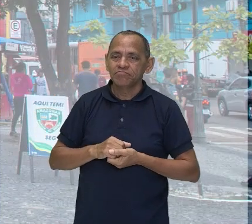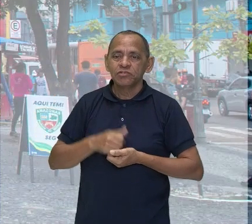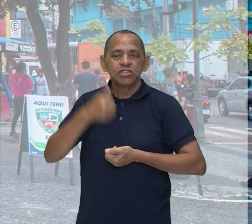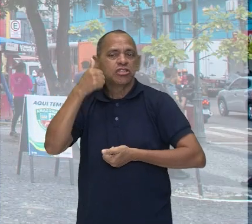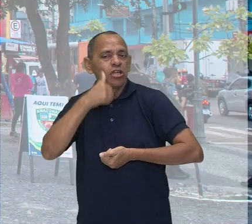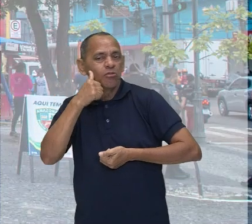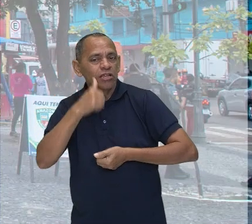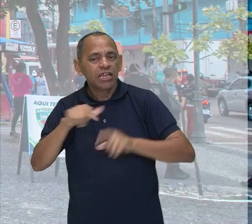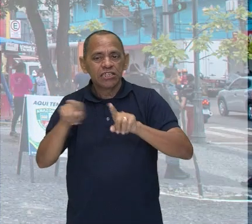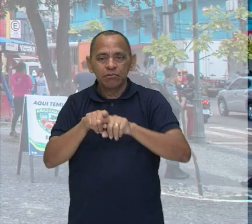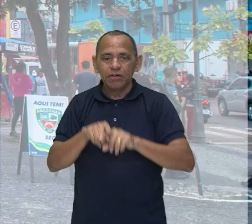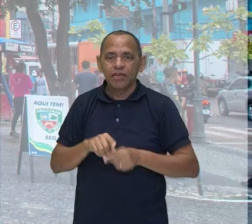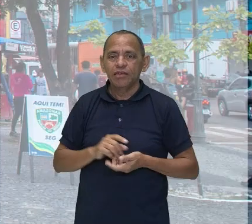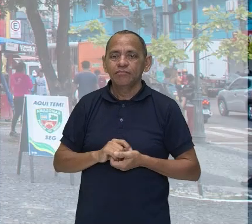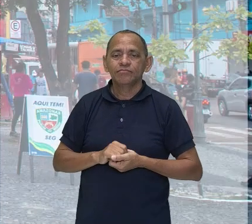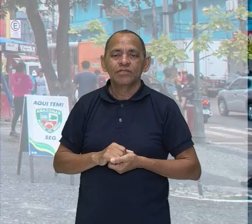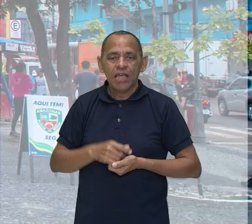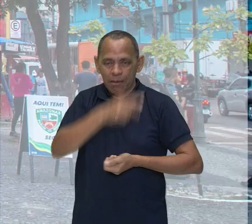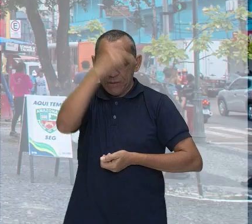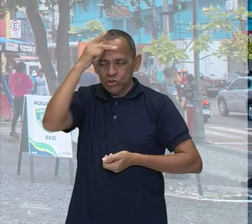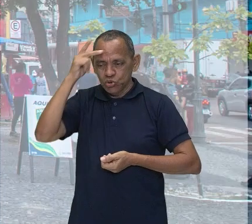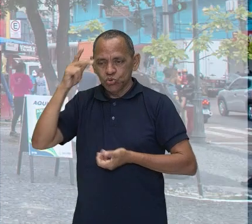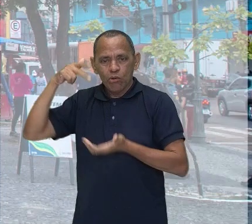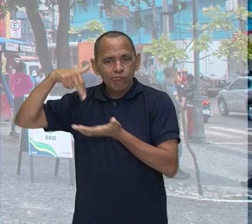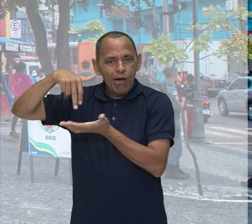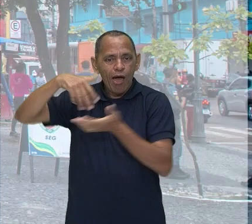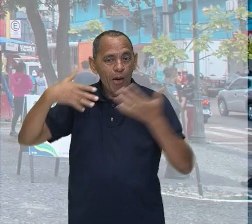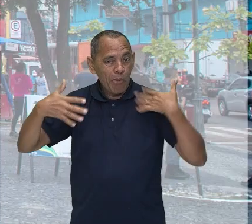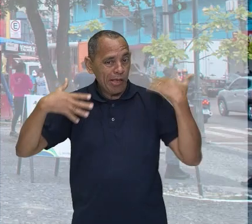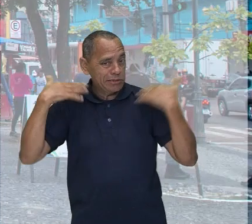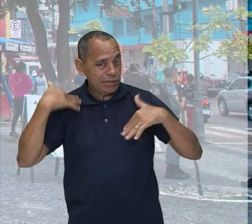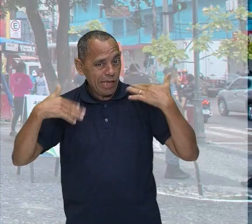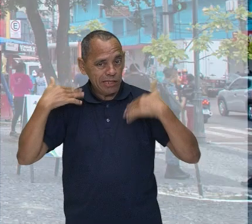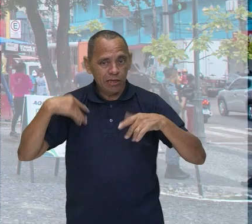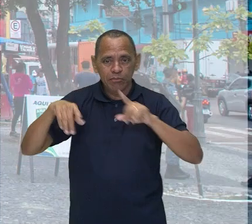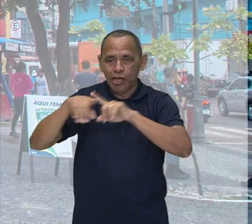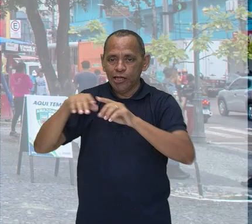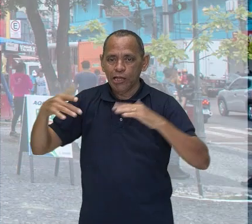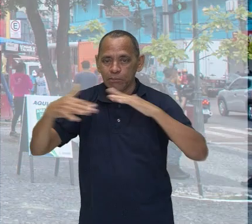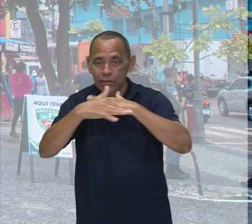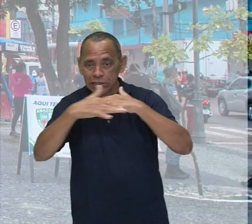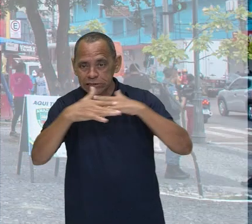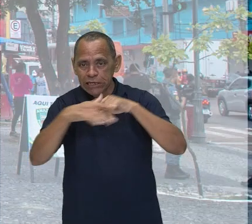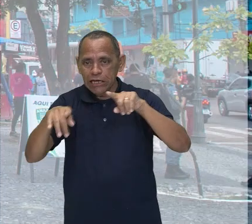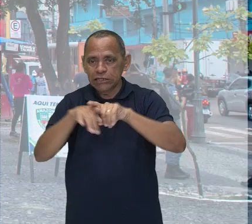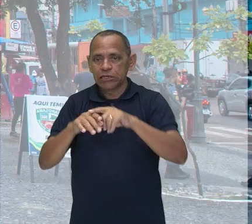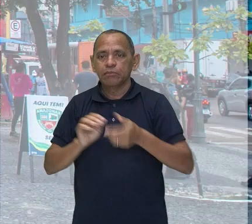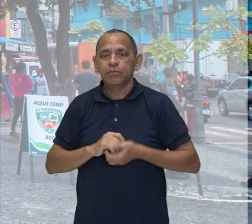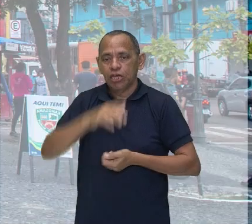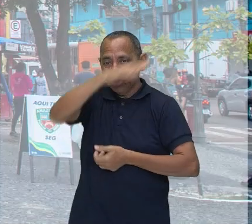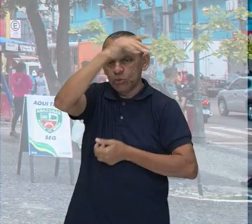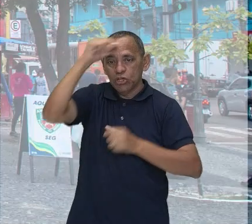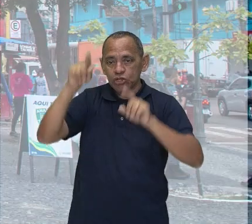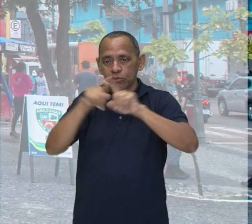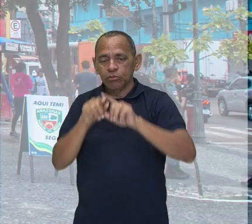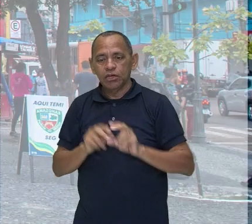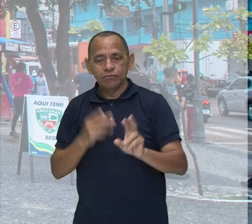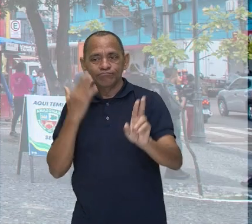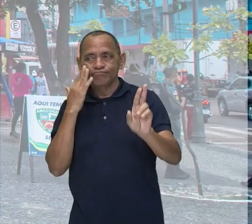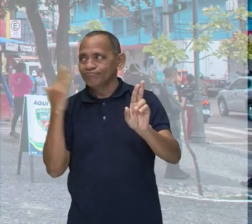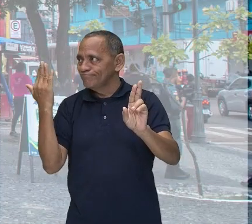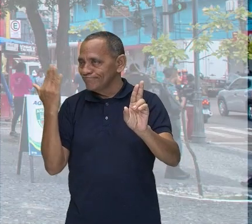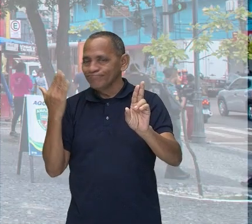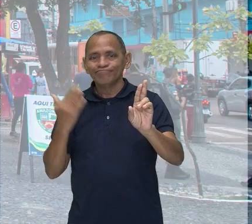quem quiser passear pela cidade provavelmente ainda consegue ver bastante desses grafites representando a cultura local,